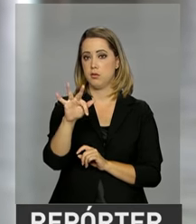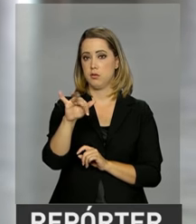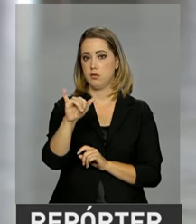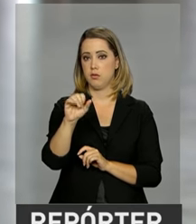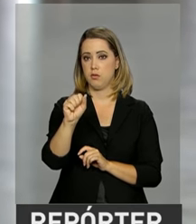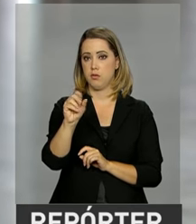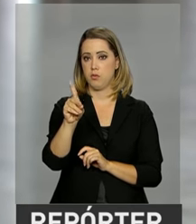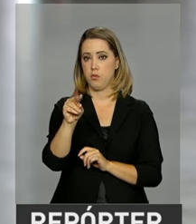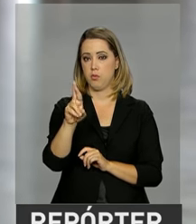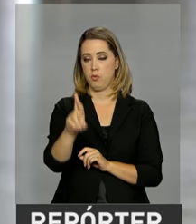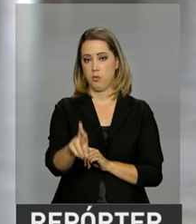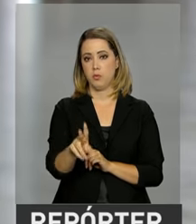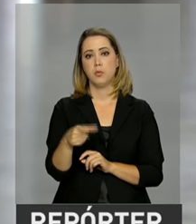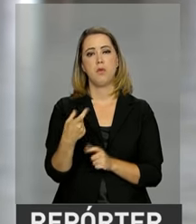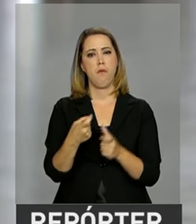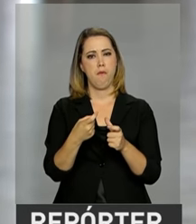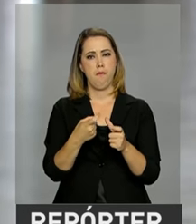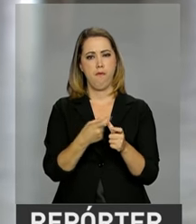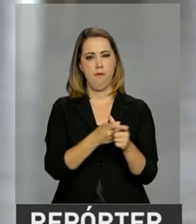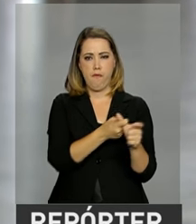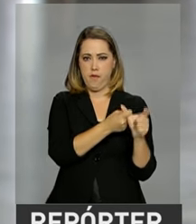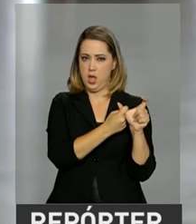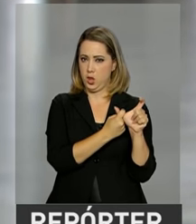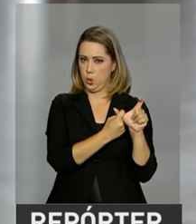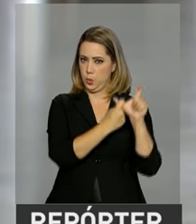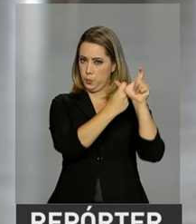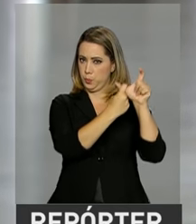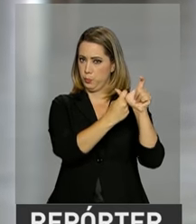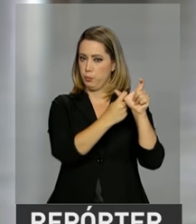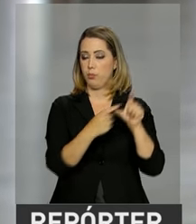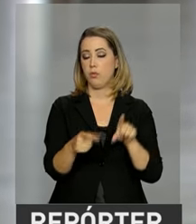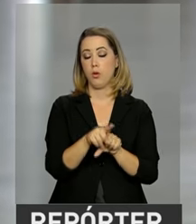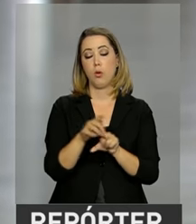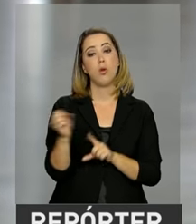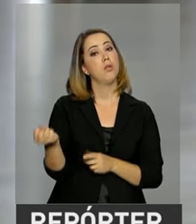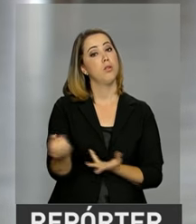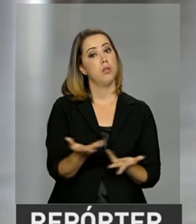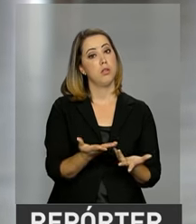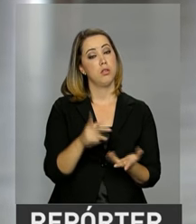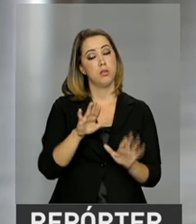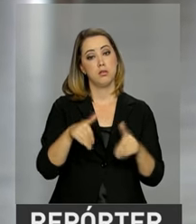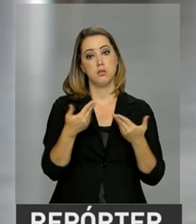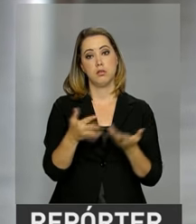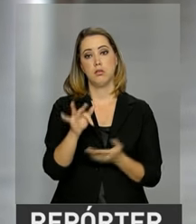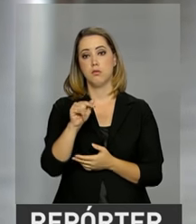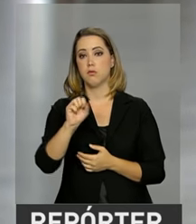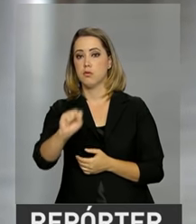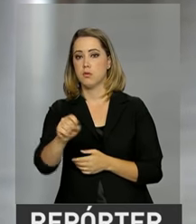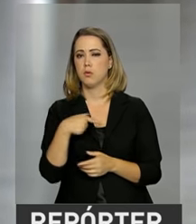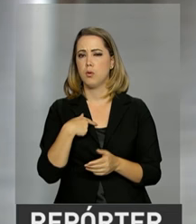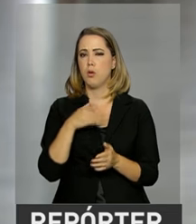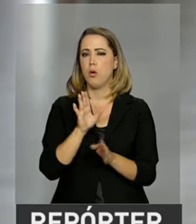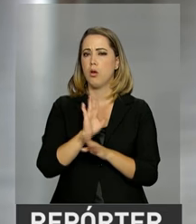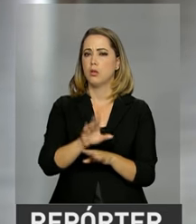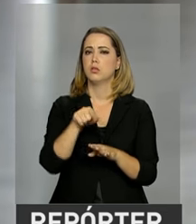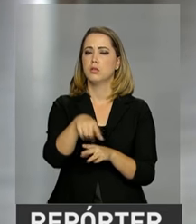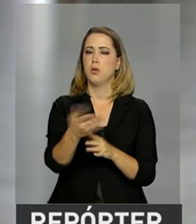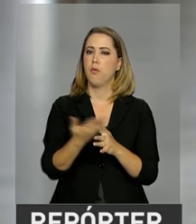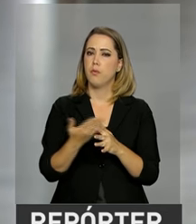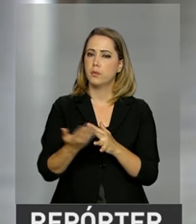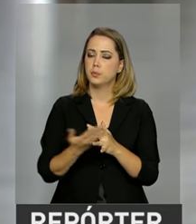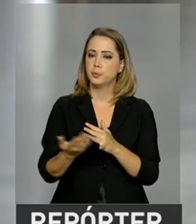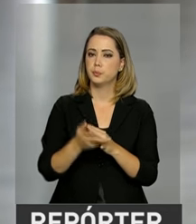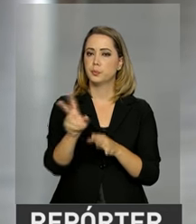etapa é que a renovação do contrato vai estar concluída o fundo de financiamento estudantil financia estudantes de